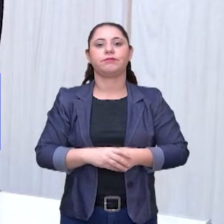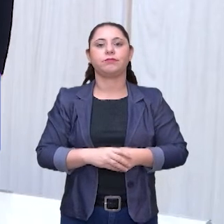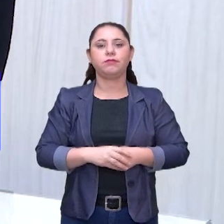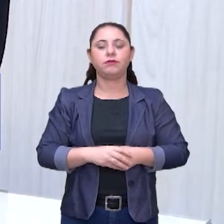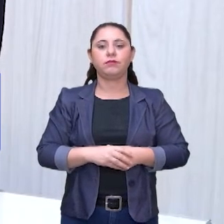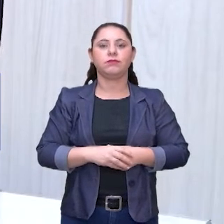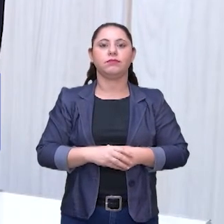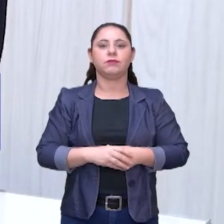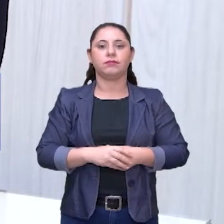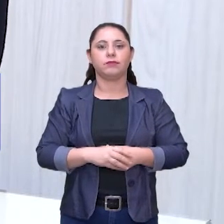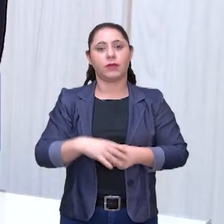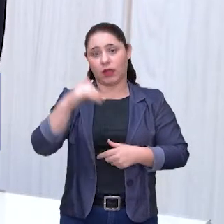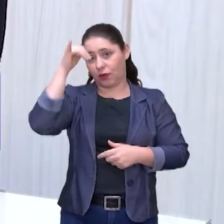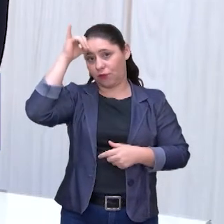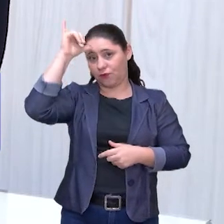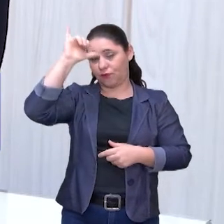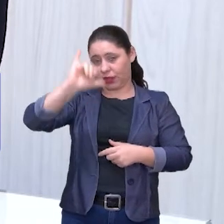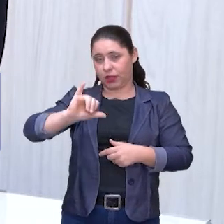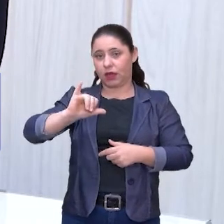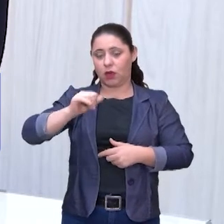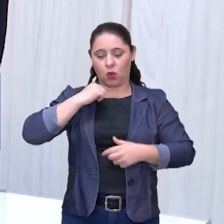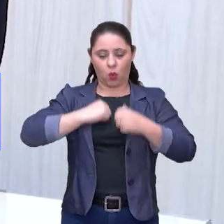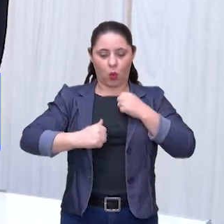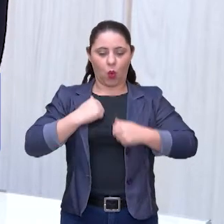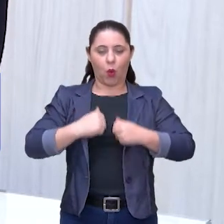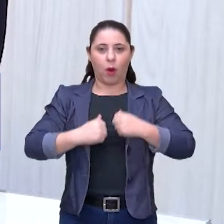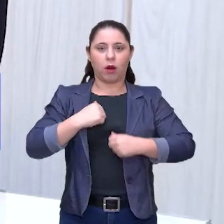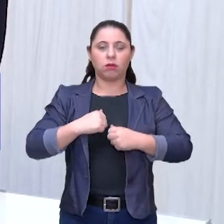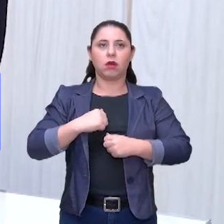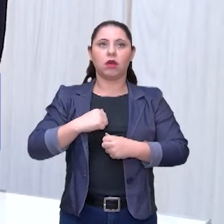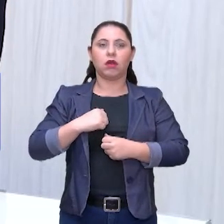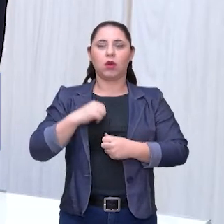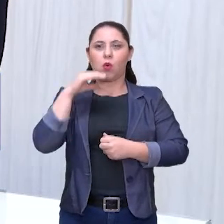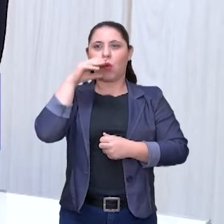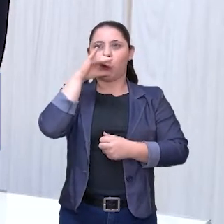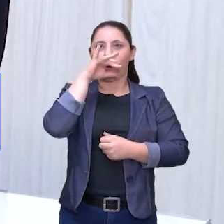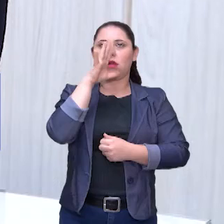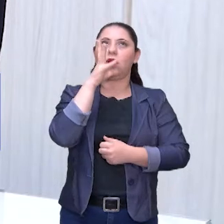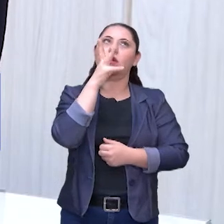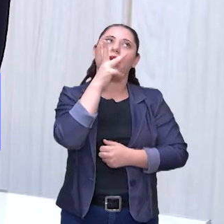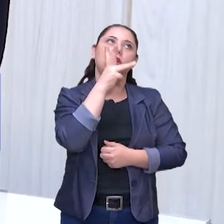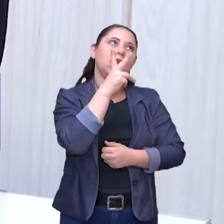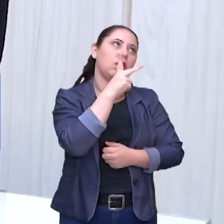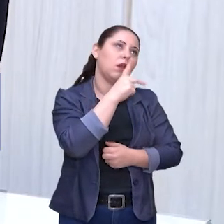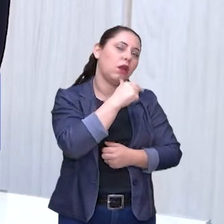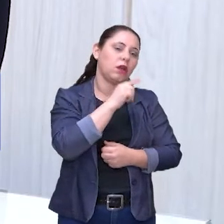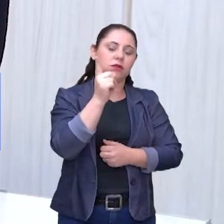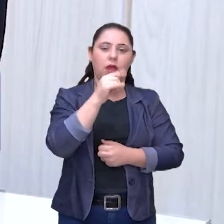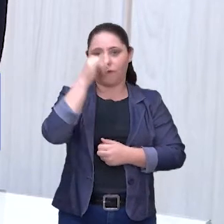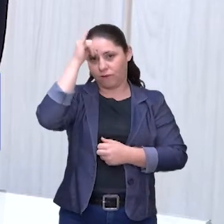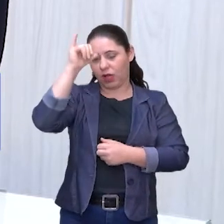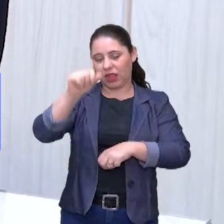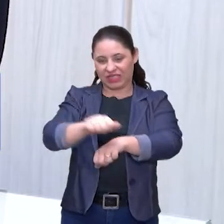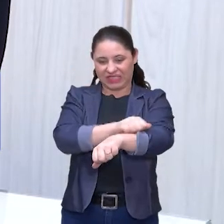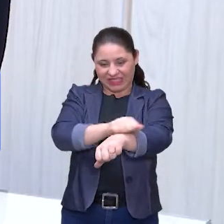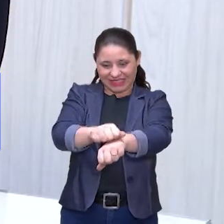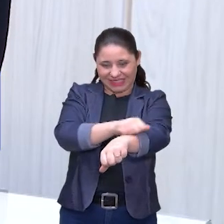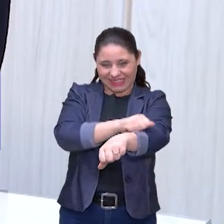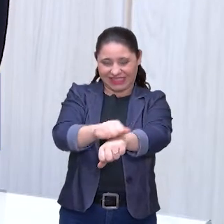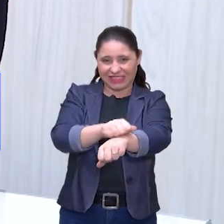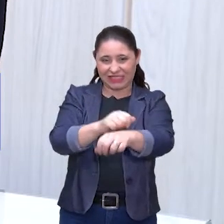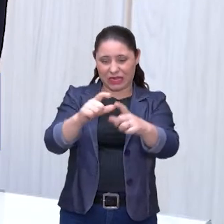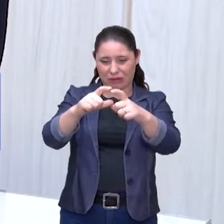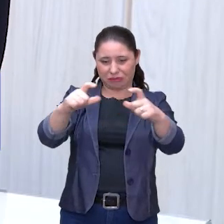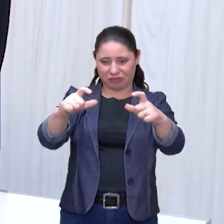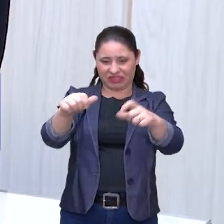eu disse para você, né? Evitar banho muito quente, muito demorado,